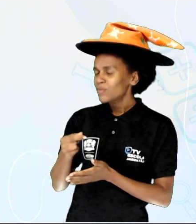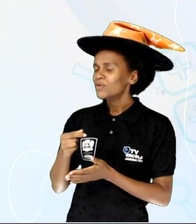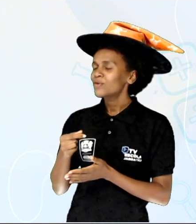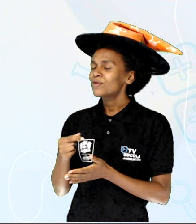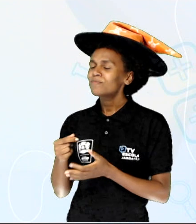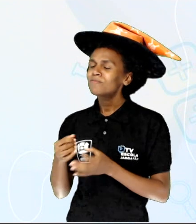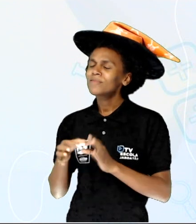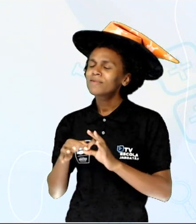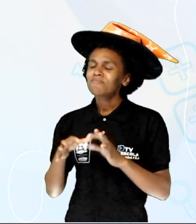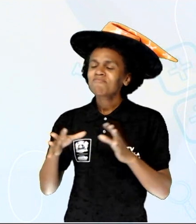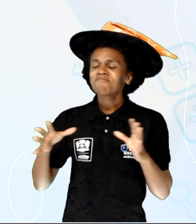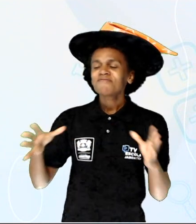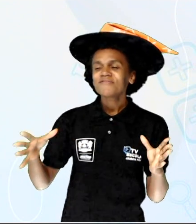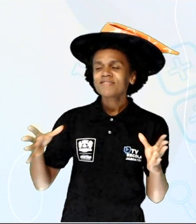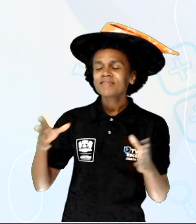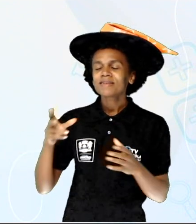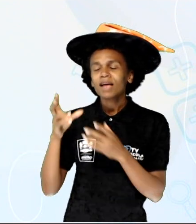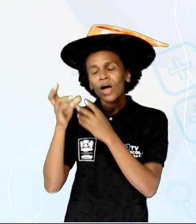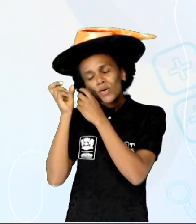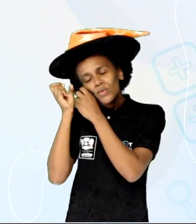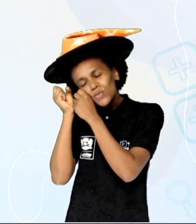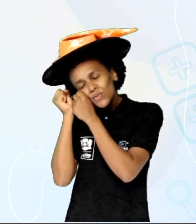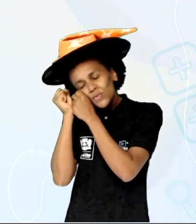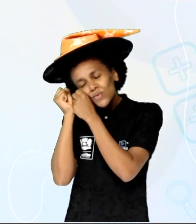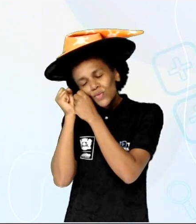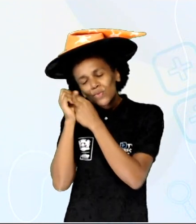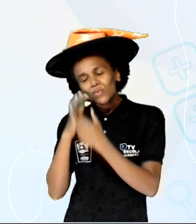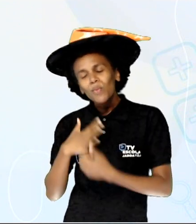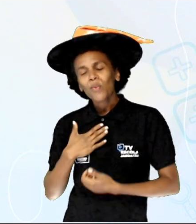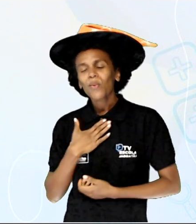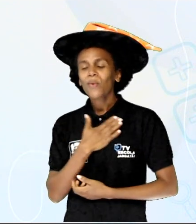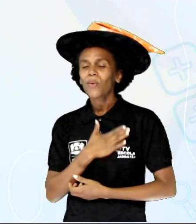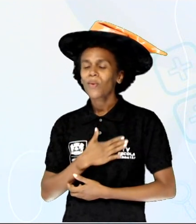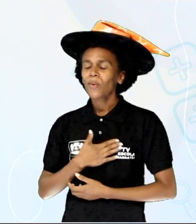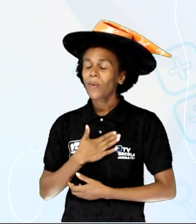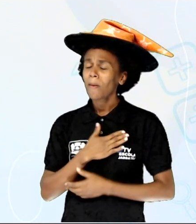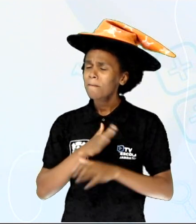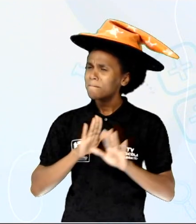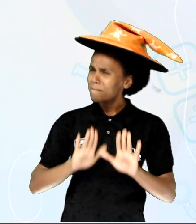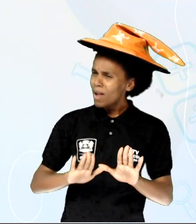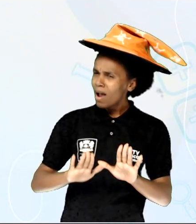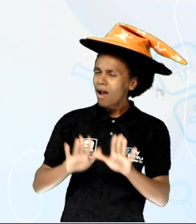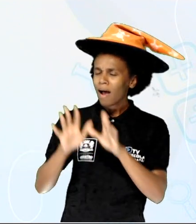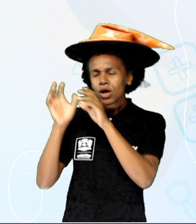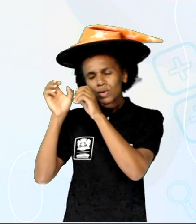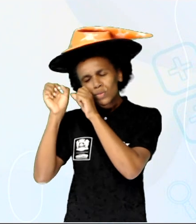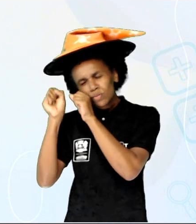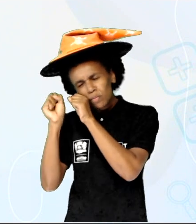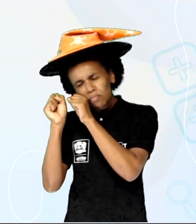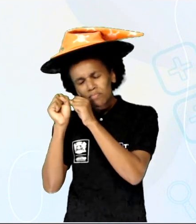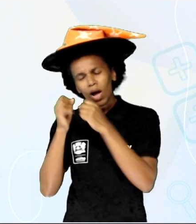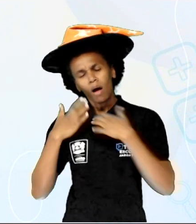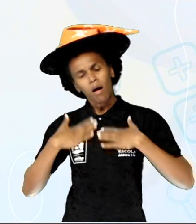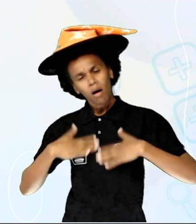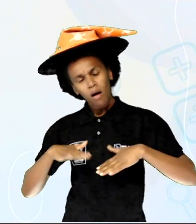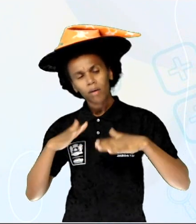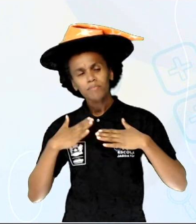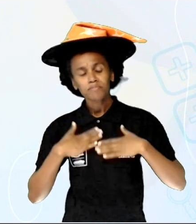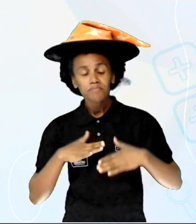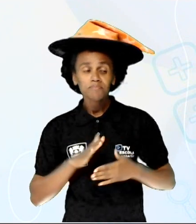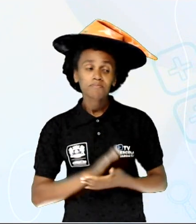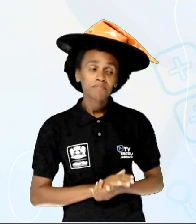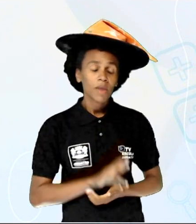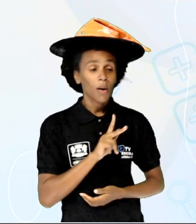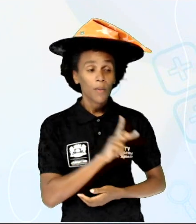soninho bem gostoso mas será que essa soneca é tranquila mesmo por outro e a cura pelo grito